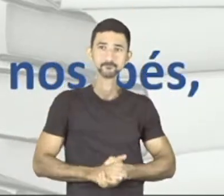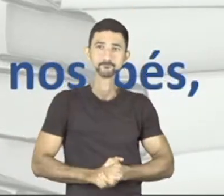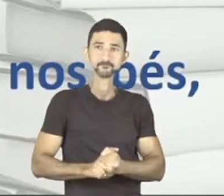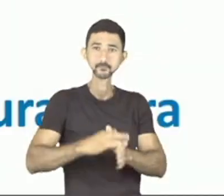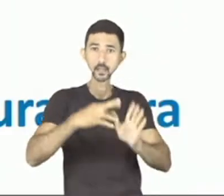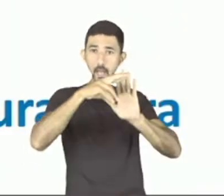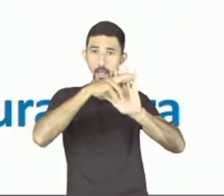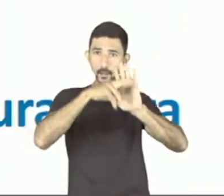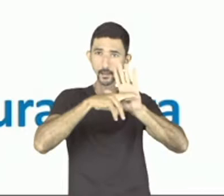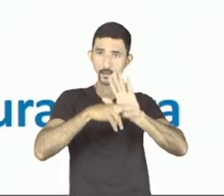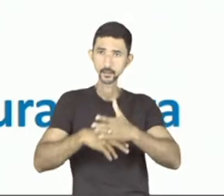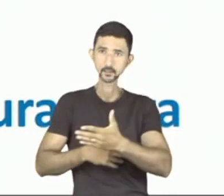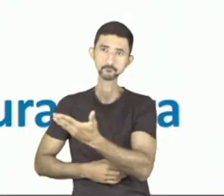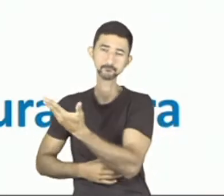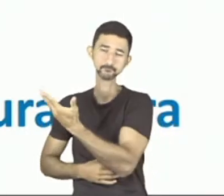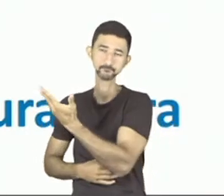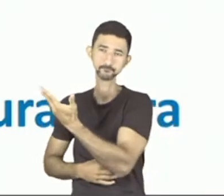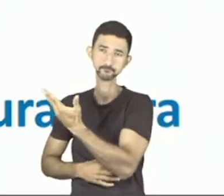regras.